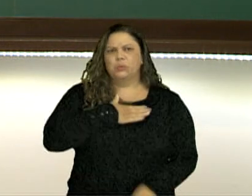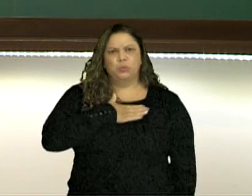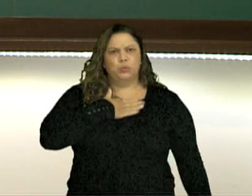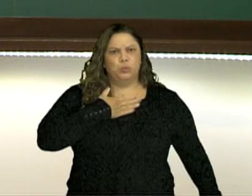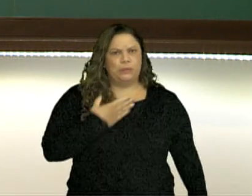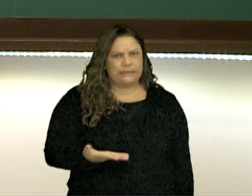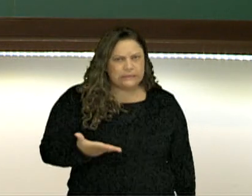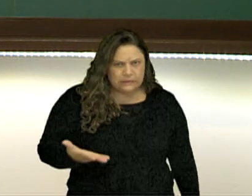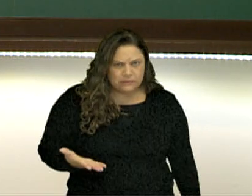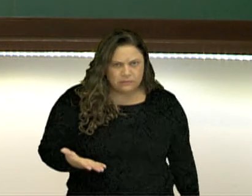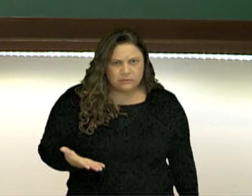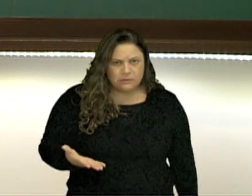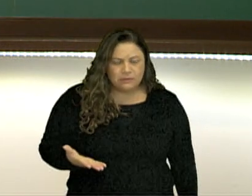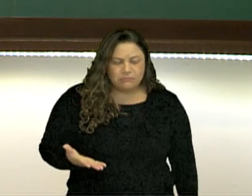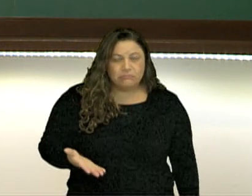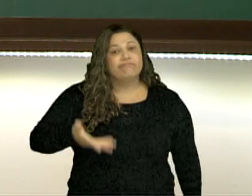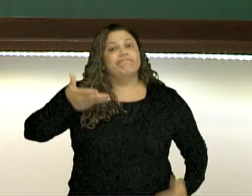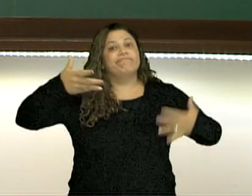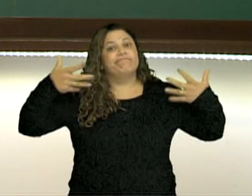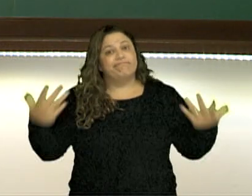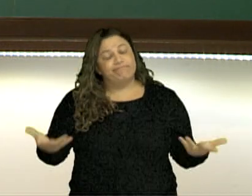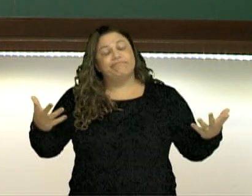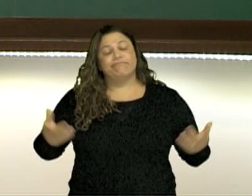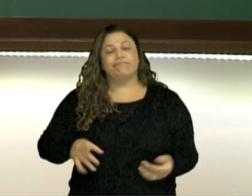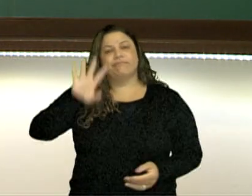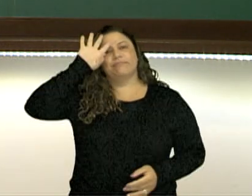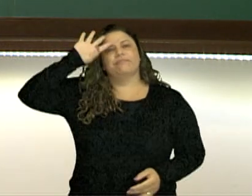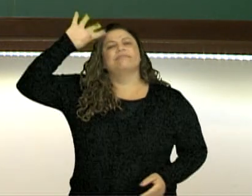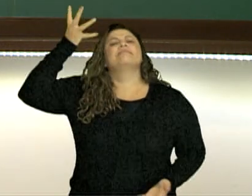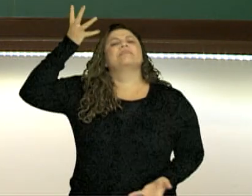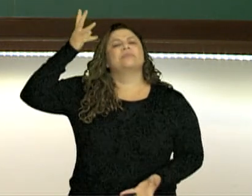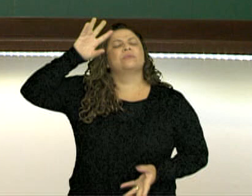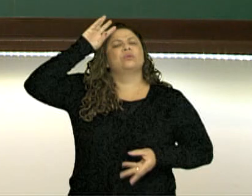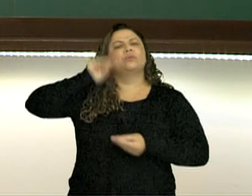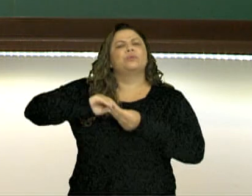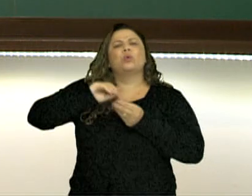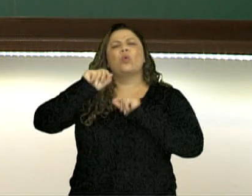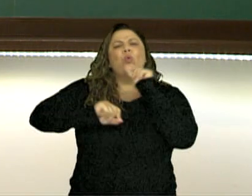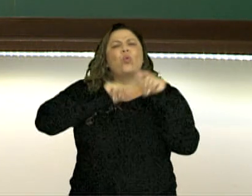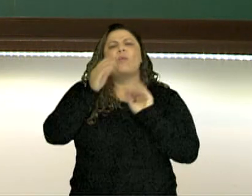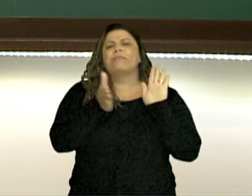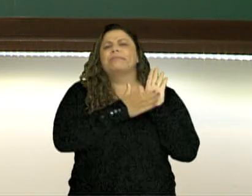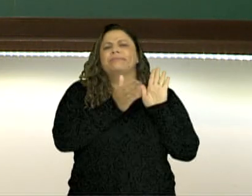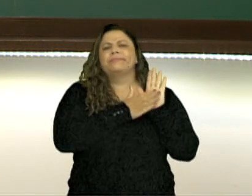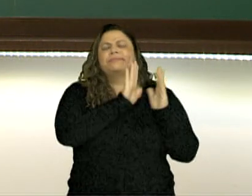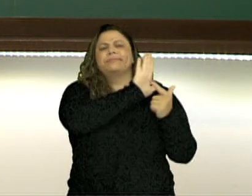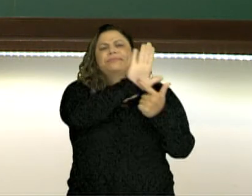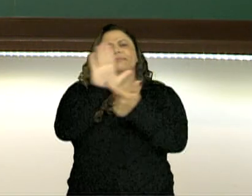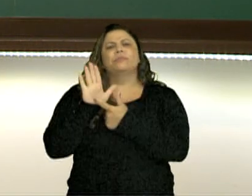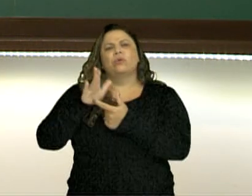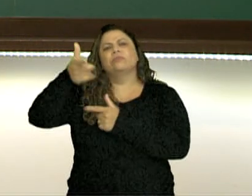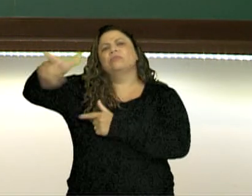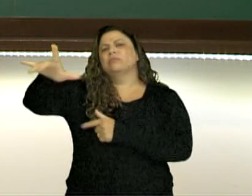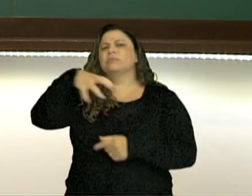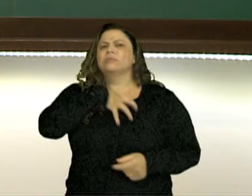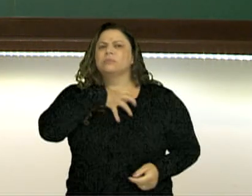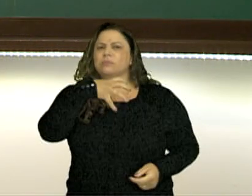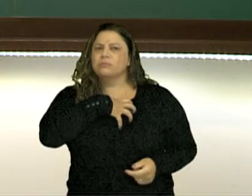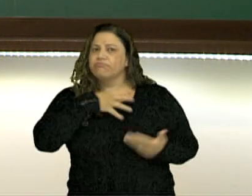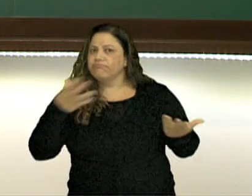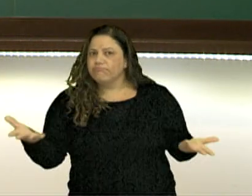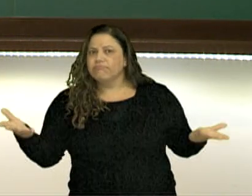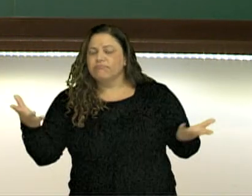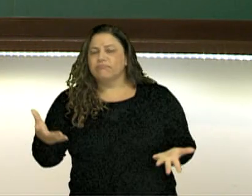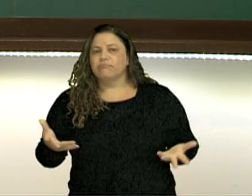não se assusta desse número? Então ele resolveu propor ali como é que ele poderia mostrar de uma outra maneira dando o